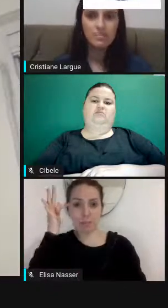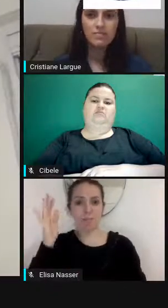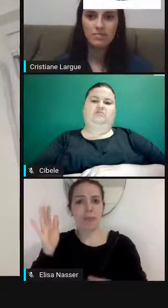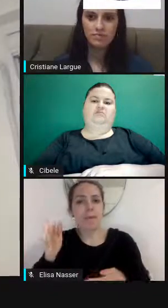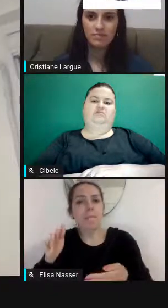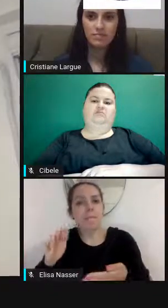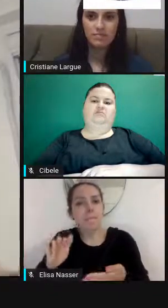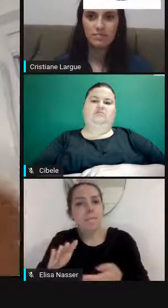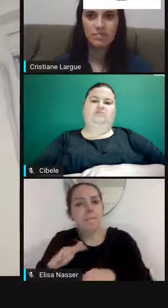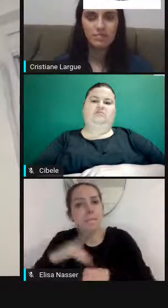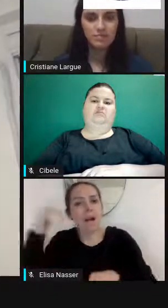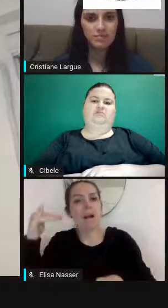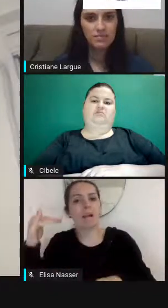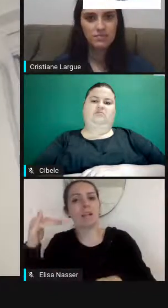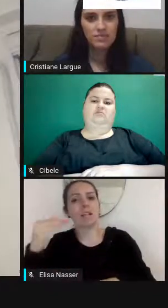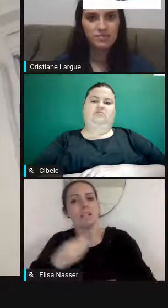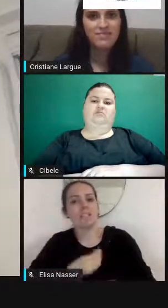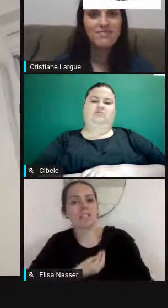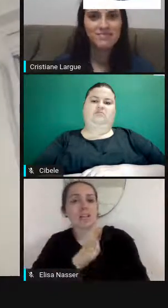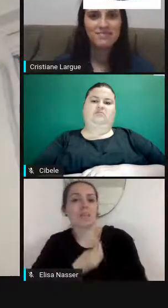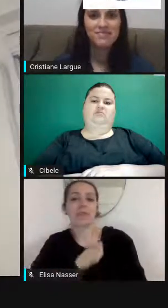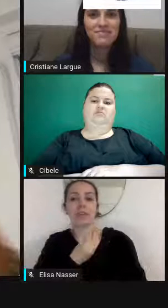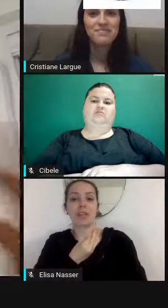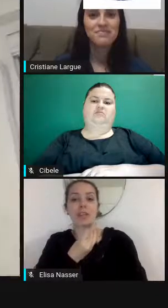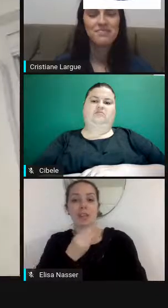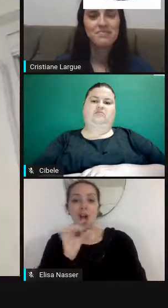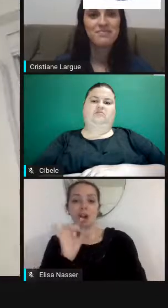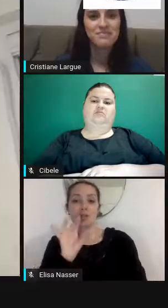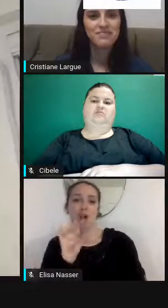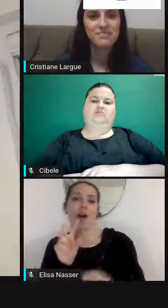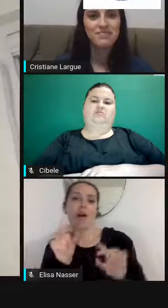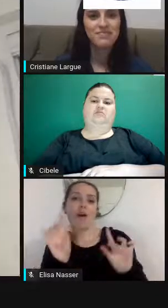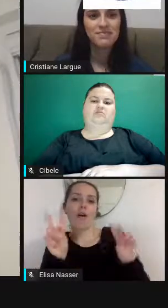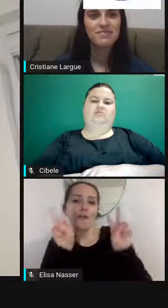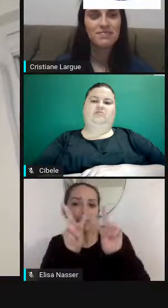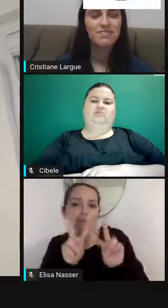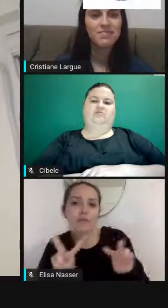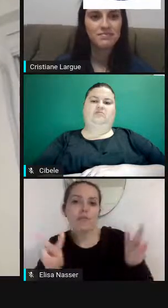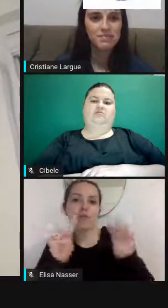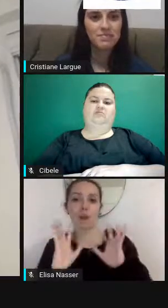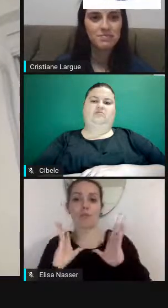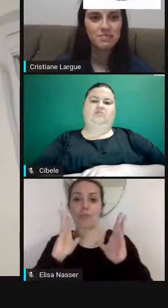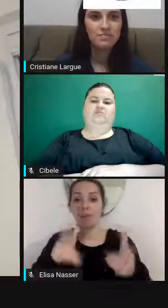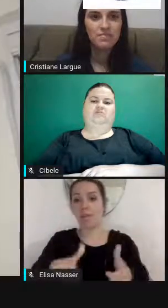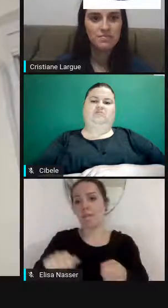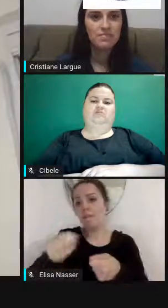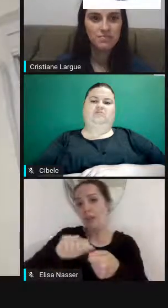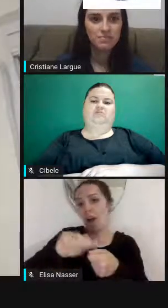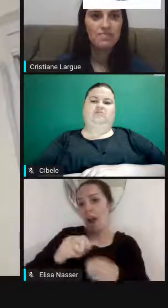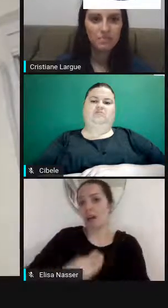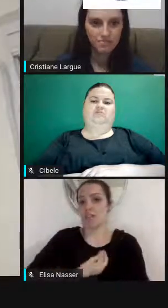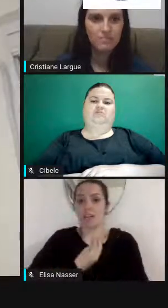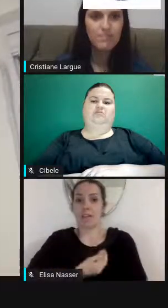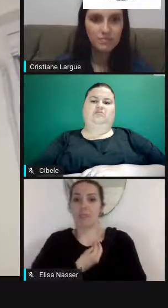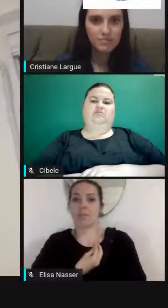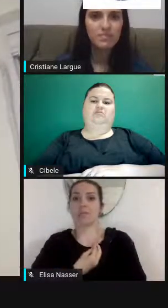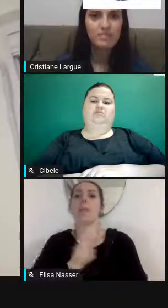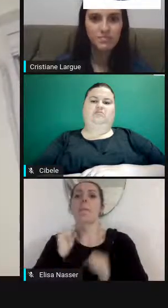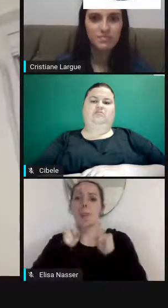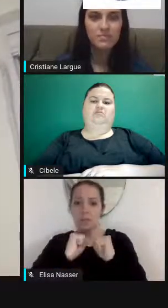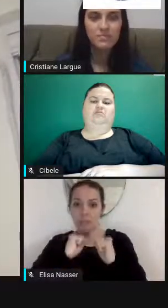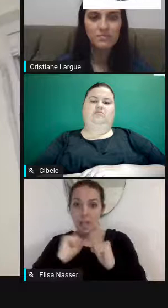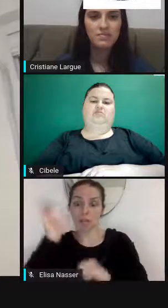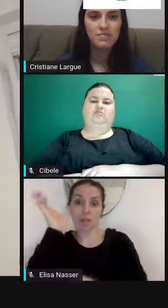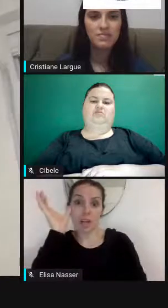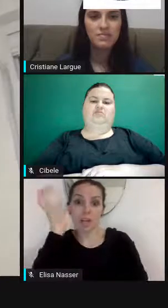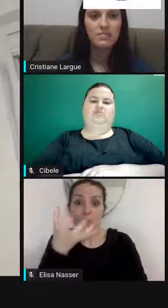não é só fazer bichinho né não é só falar sobre as vidas a gente pode resolver problemas e ganha bem ganha bem por